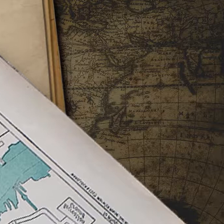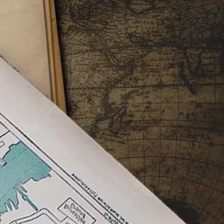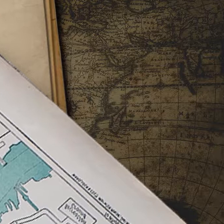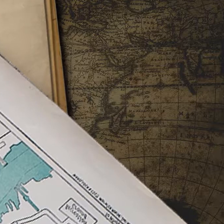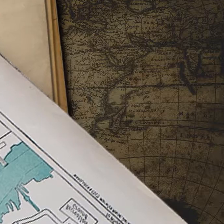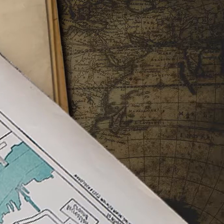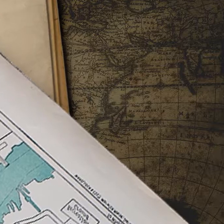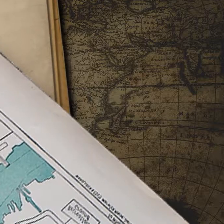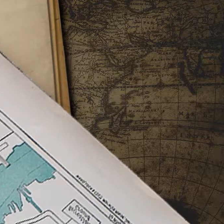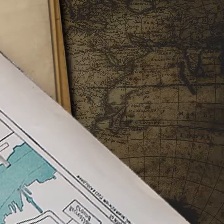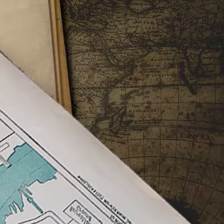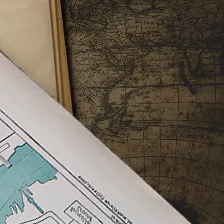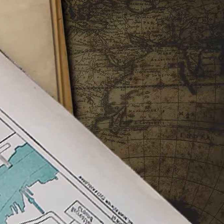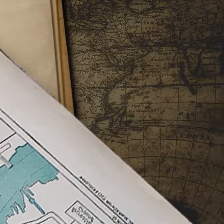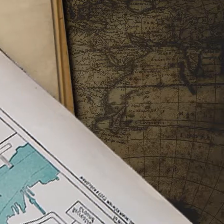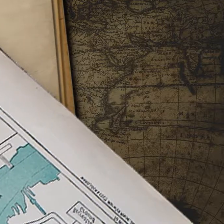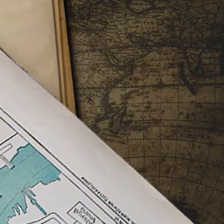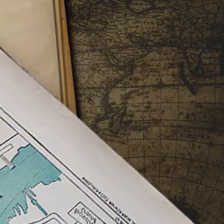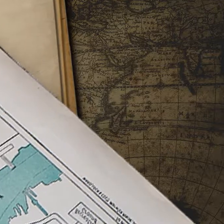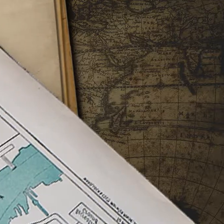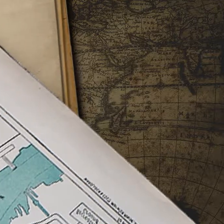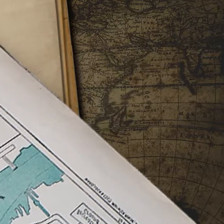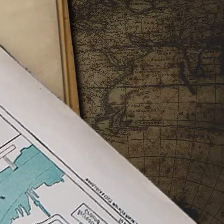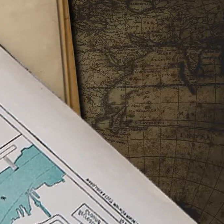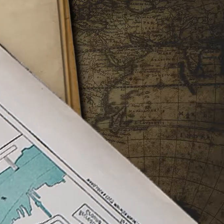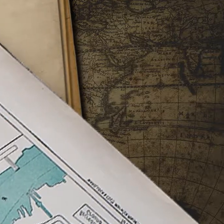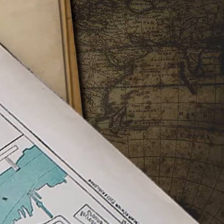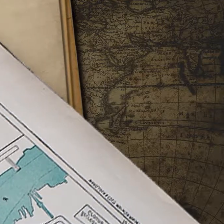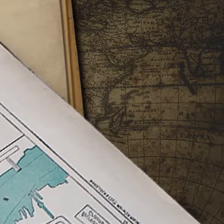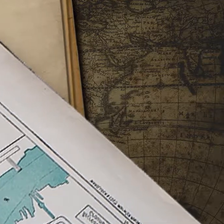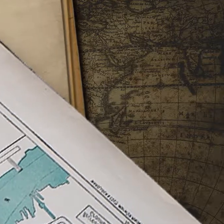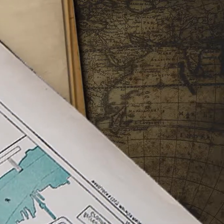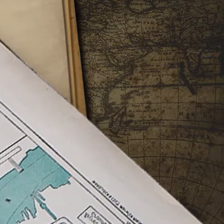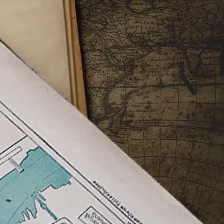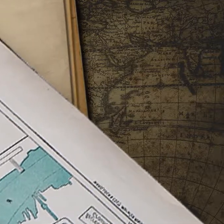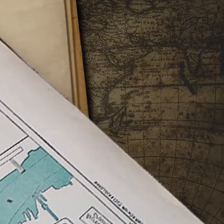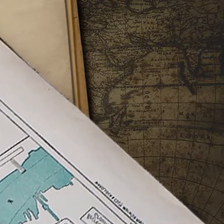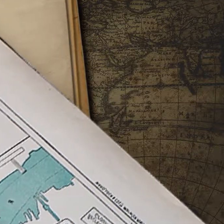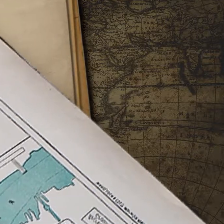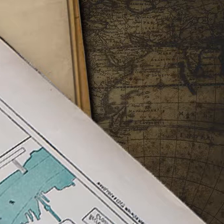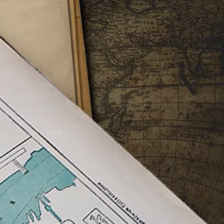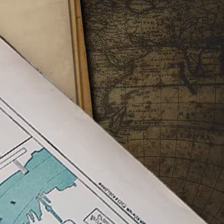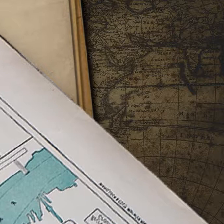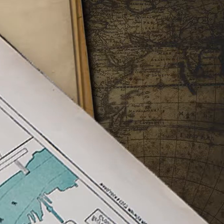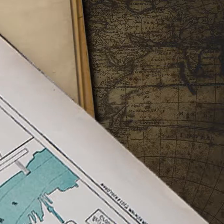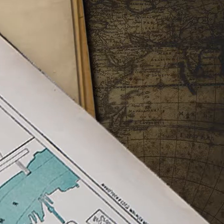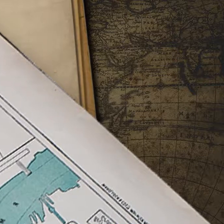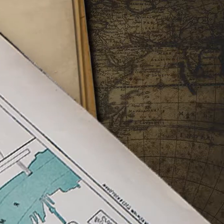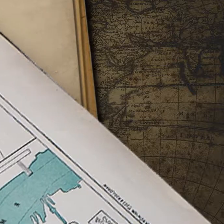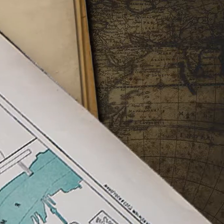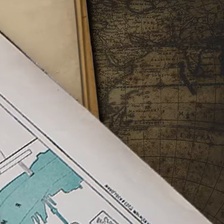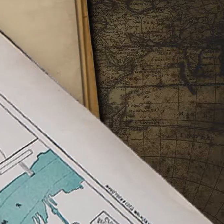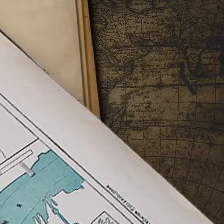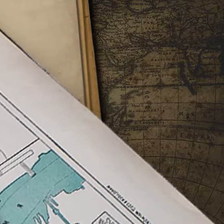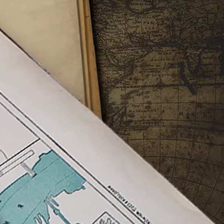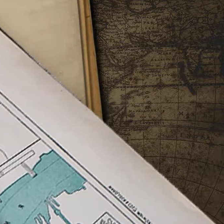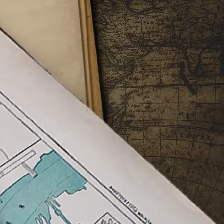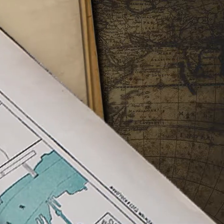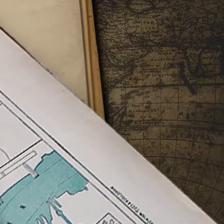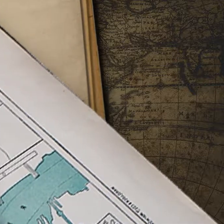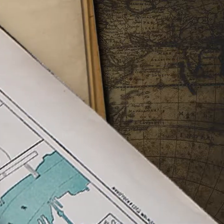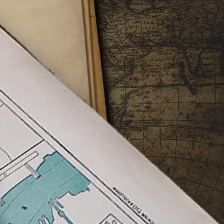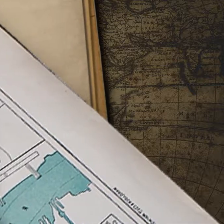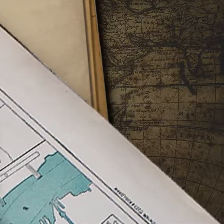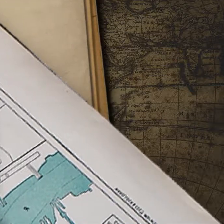Dentro de um templo, Passepartout descalço segura um homem pelo pescoço, encostando-o na parede. O homem veste